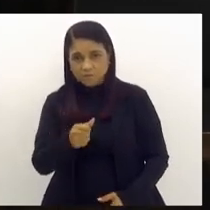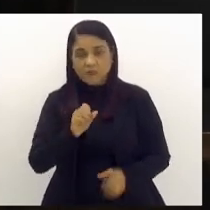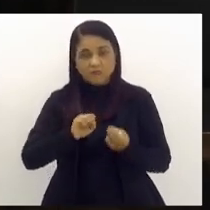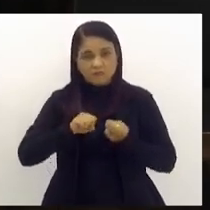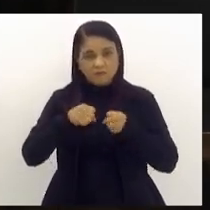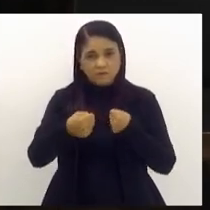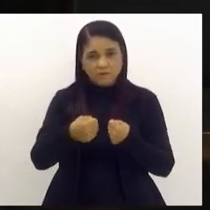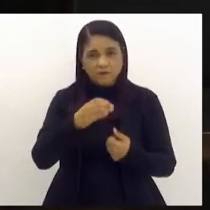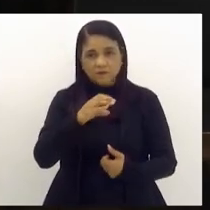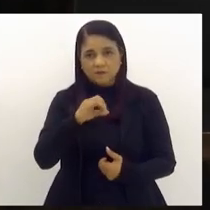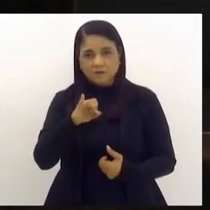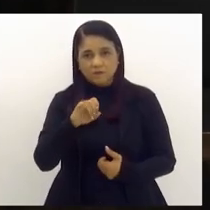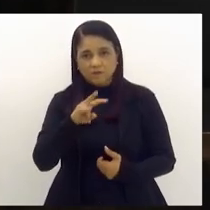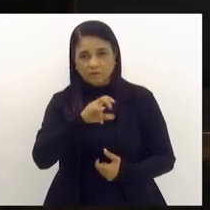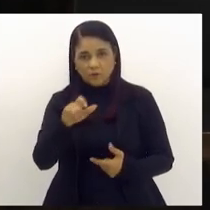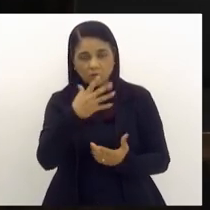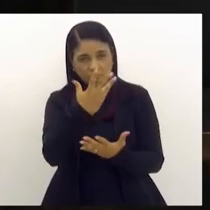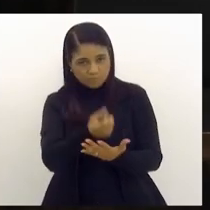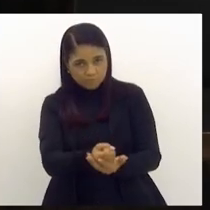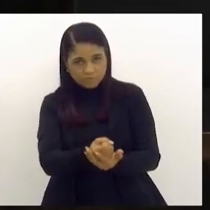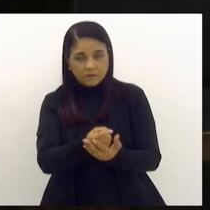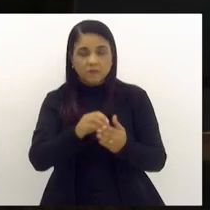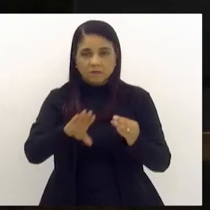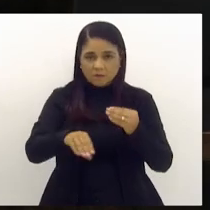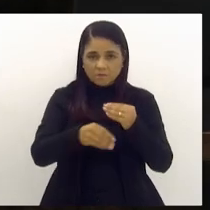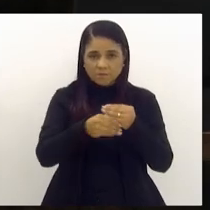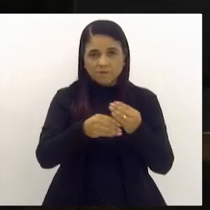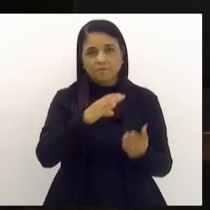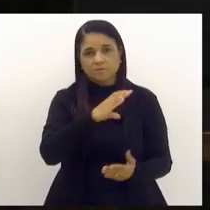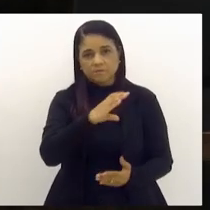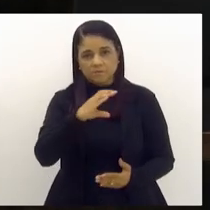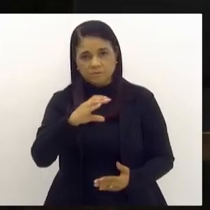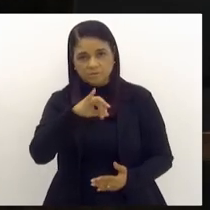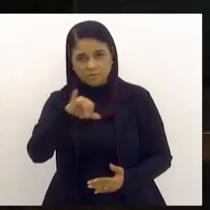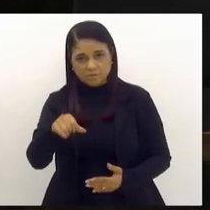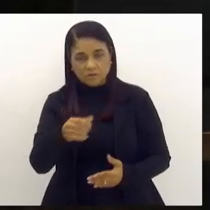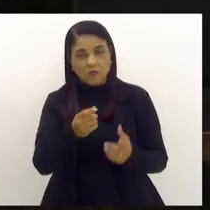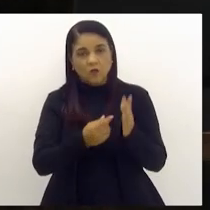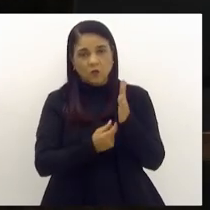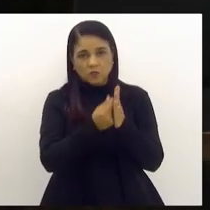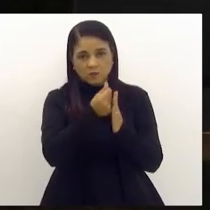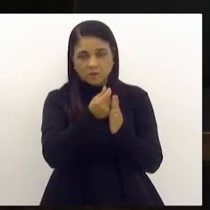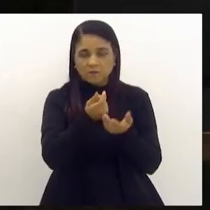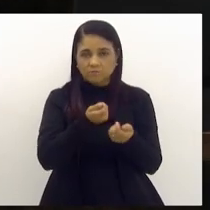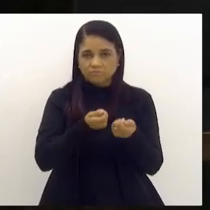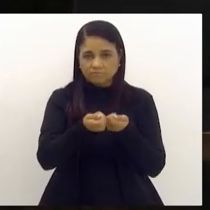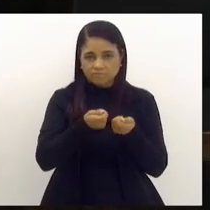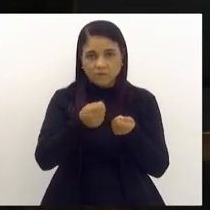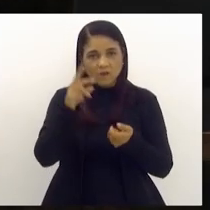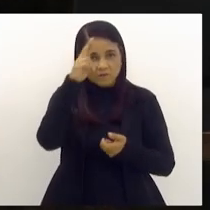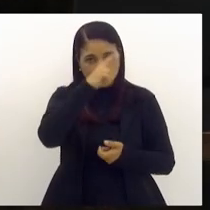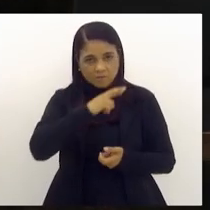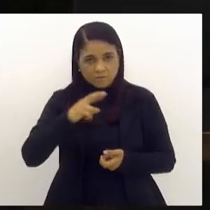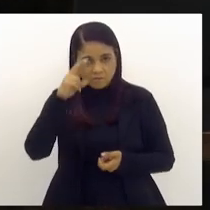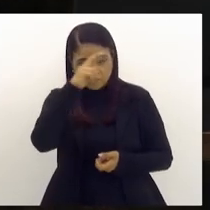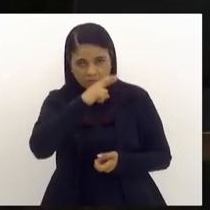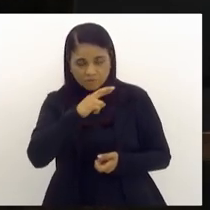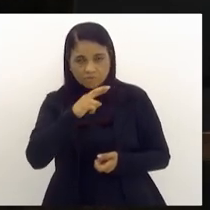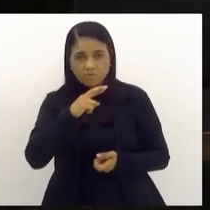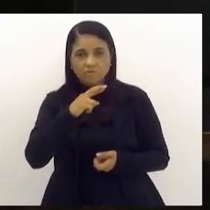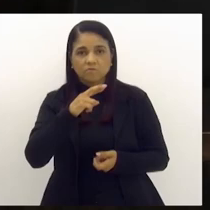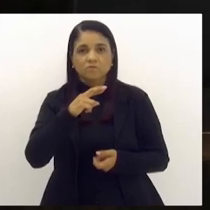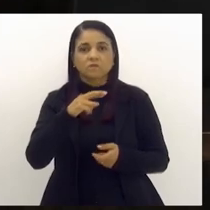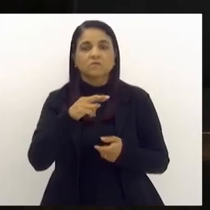Defesa Civil, favorável com as emendas da CCJ, e de Orçamento, Finanças, Fiscalização Financeira e